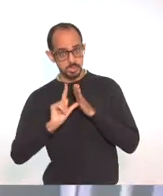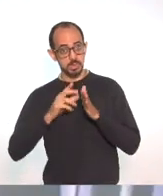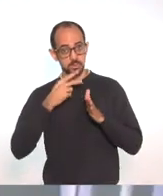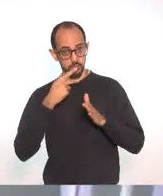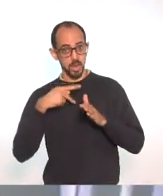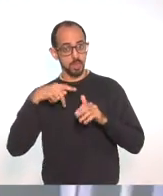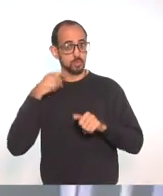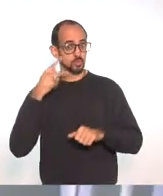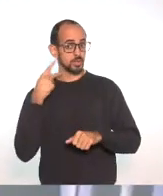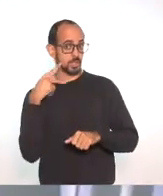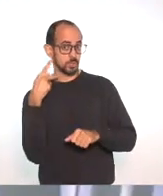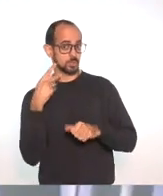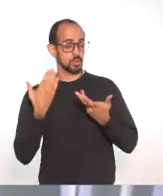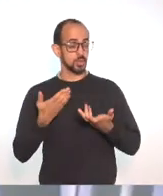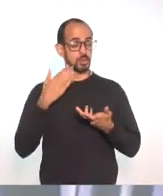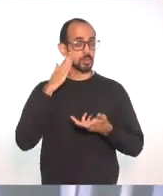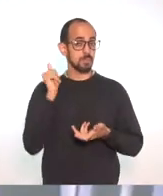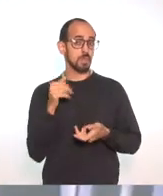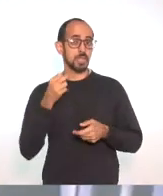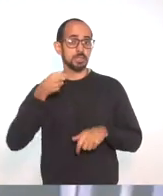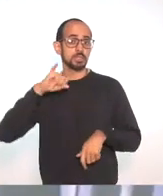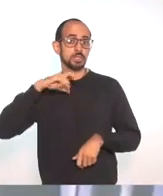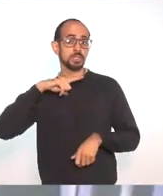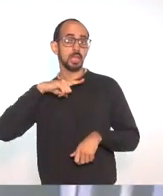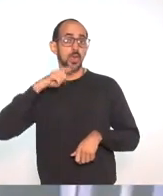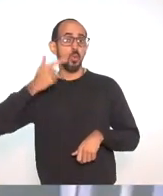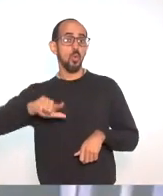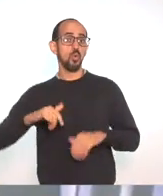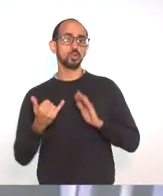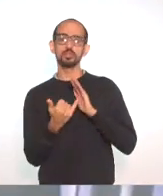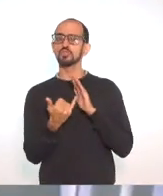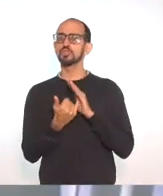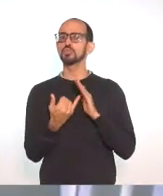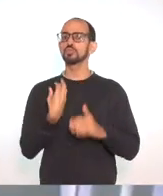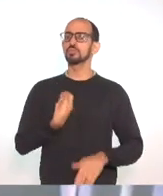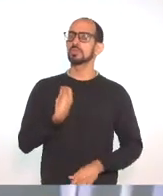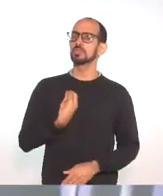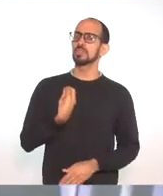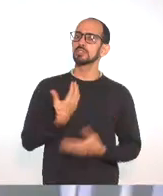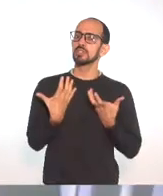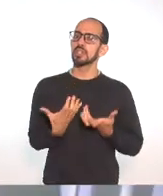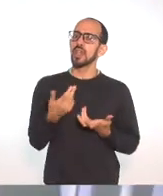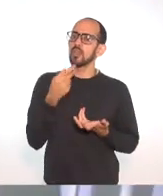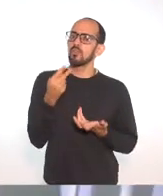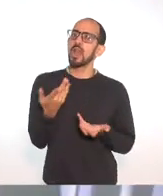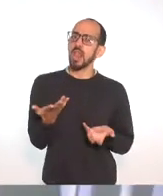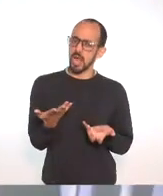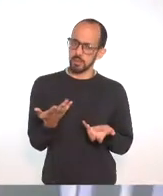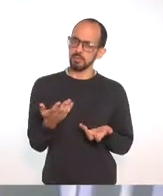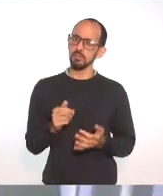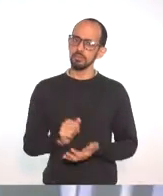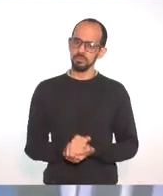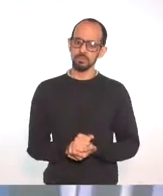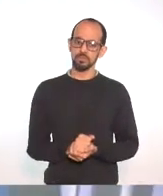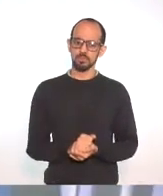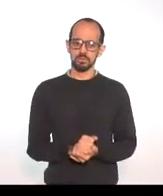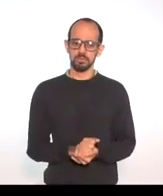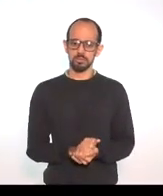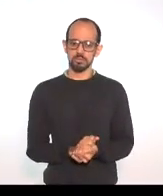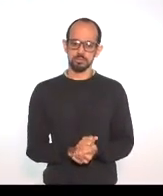quero saber se alguma outra entidade ou instituição aqui presente na audiência que queira se manifestar sobre o